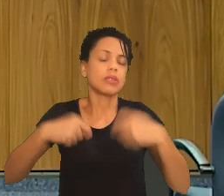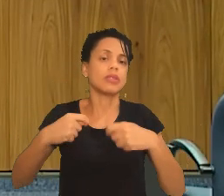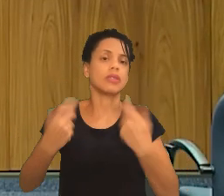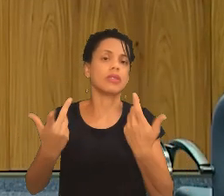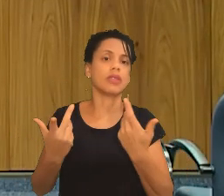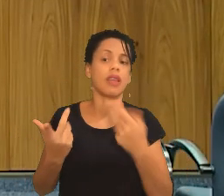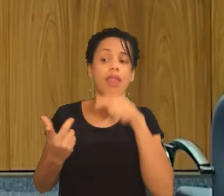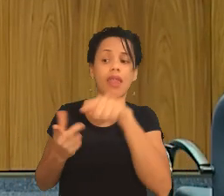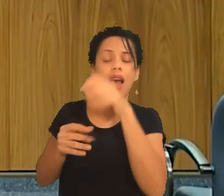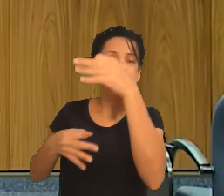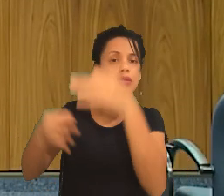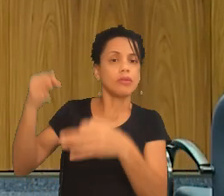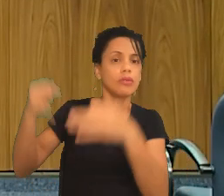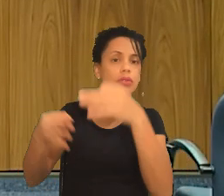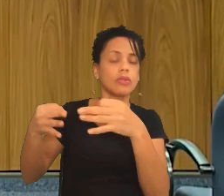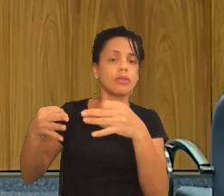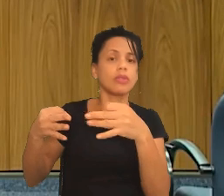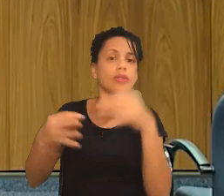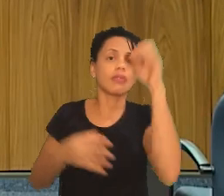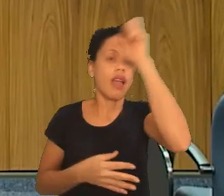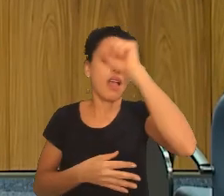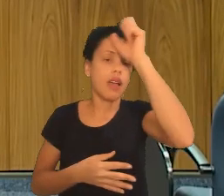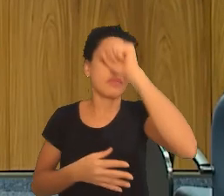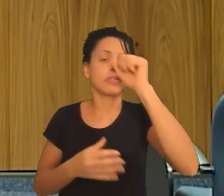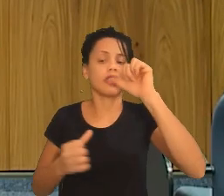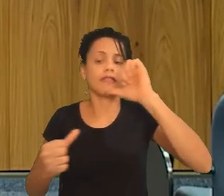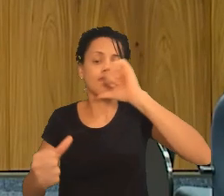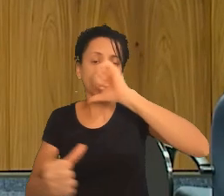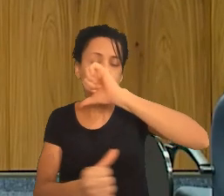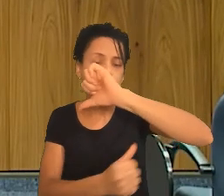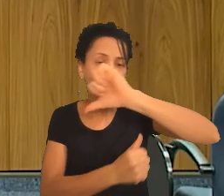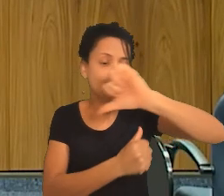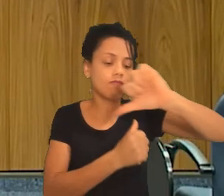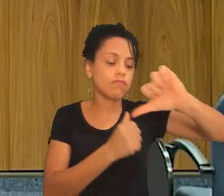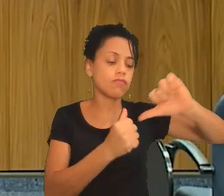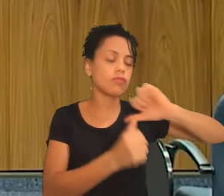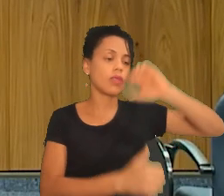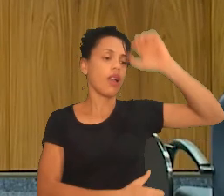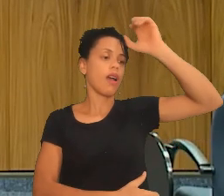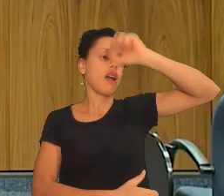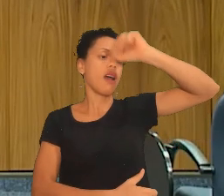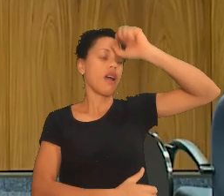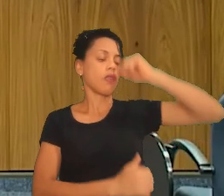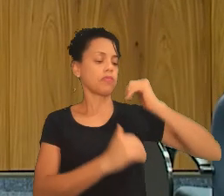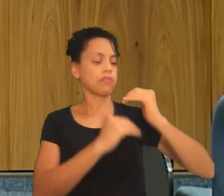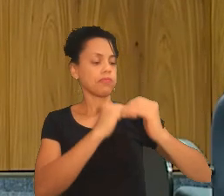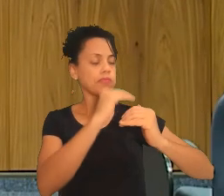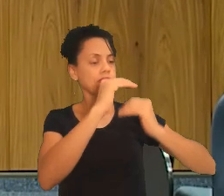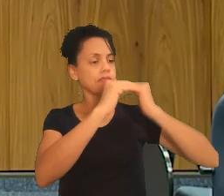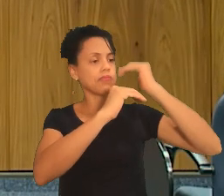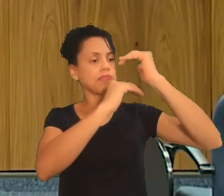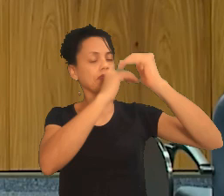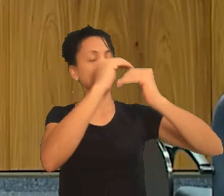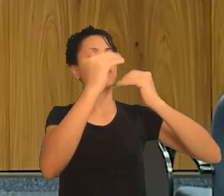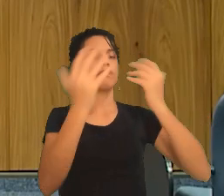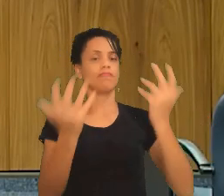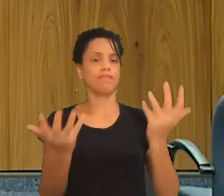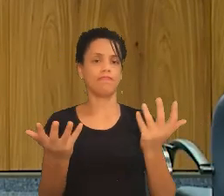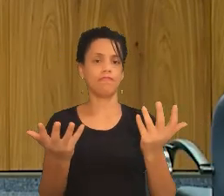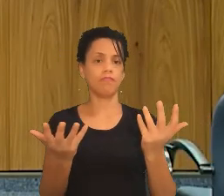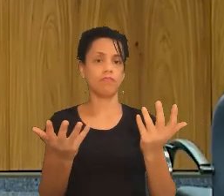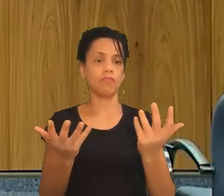jurídica consegue aprender e se transformar a partir do aprendizado que a gente tem com as comunidades tradicionais, né?